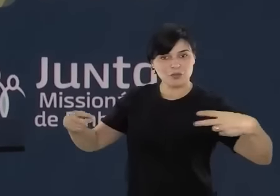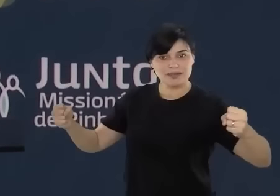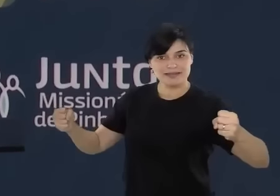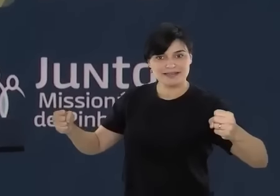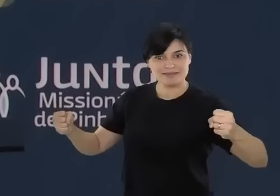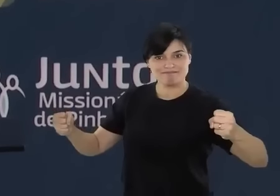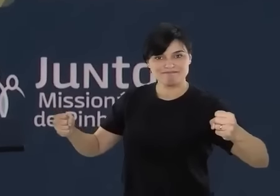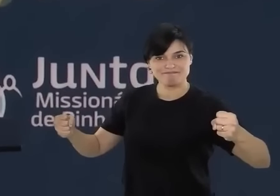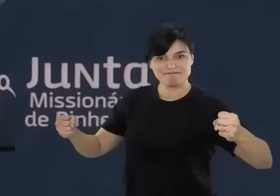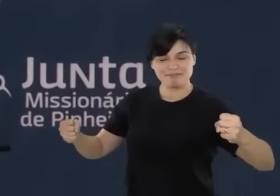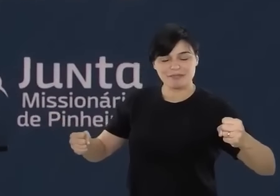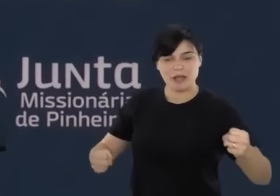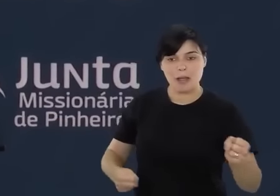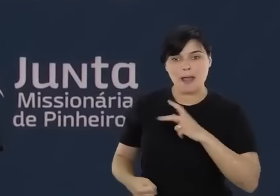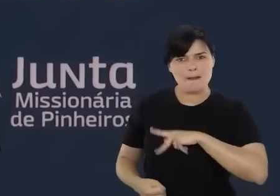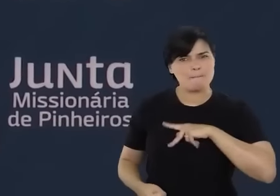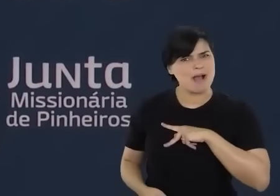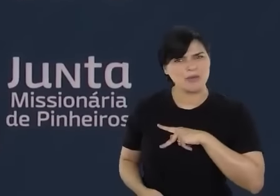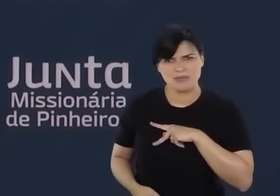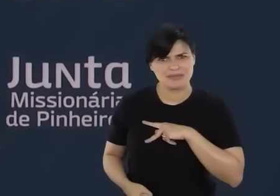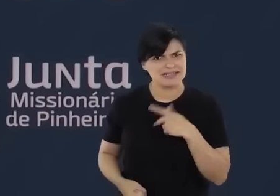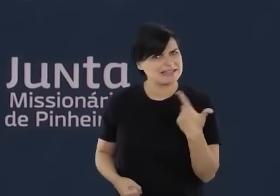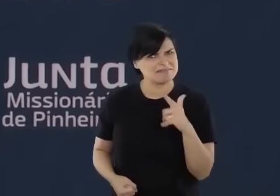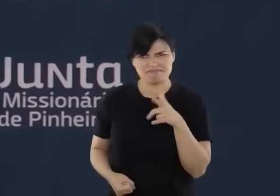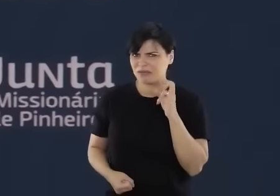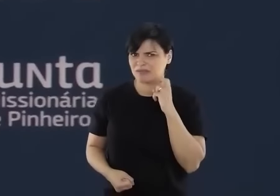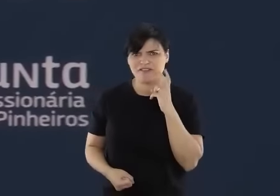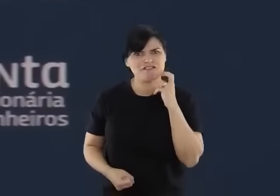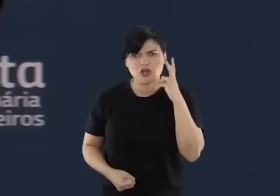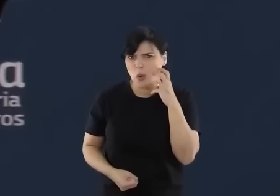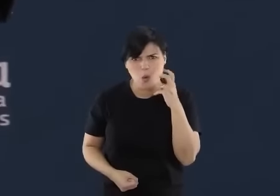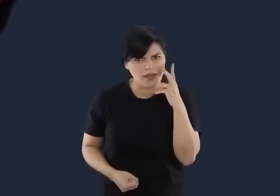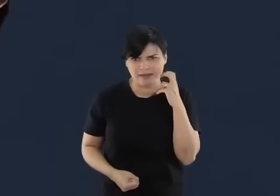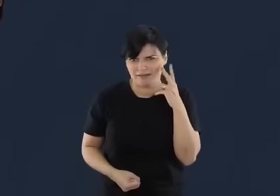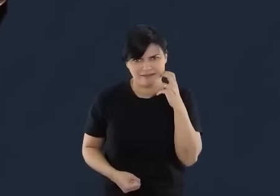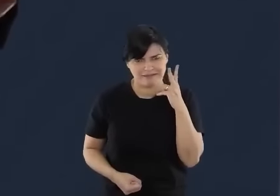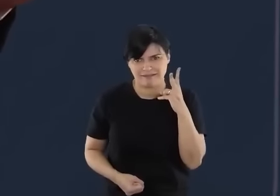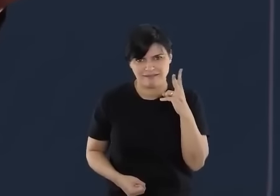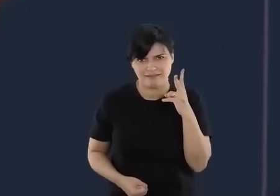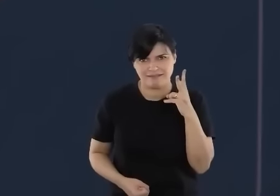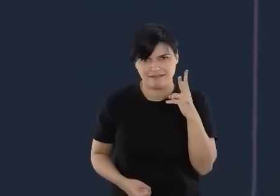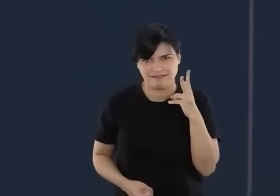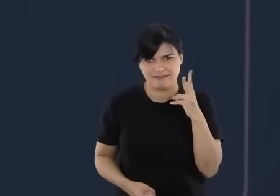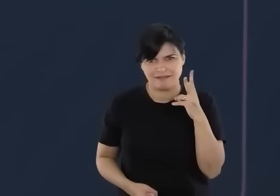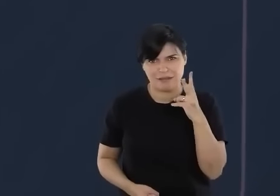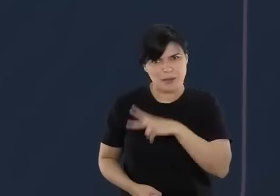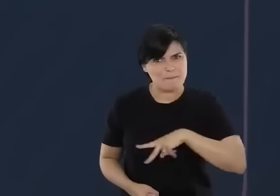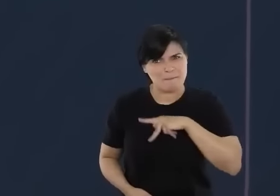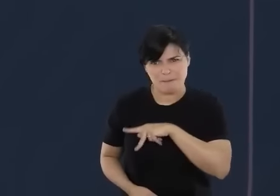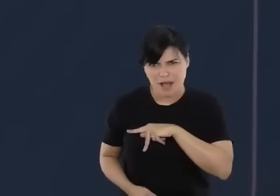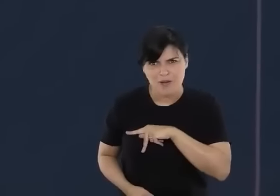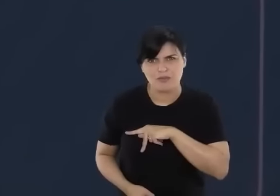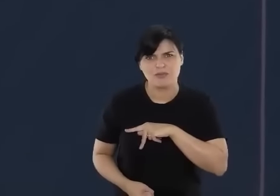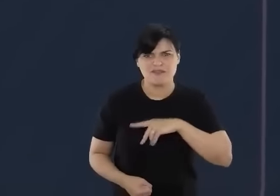afirmar essa verdade no Centro Universitário do mundo na mais intelectual cidade da terra que Deus